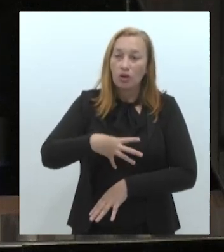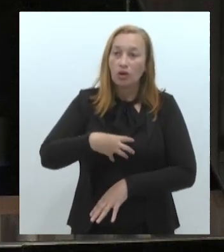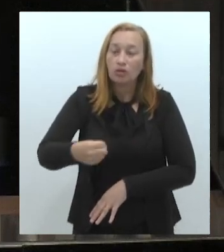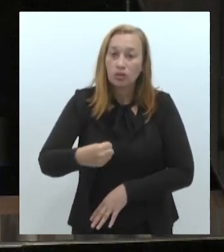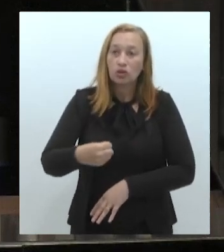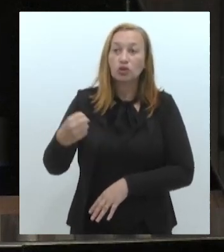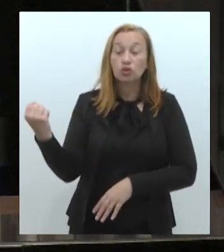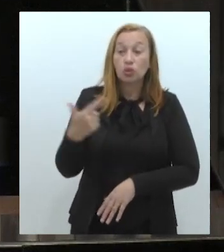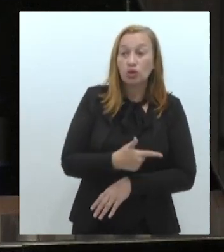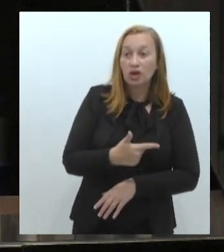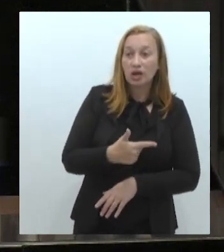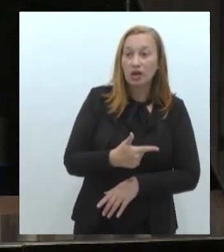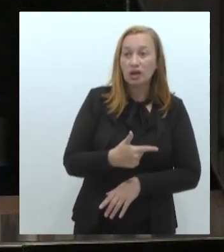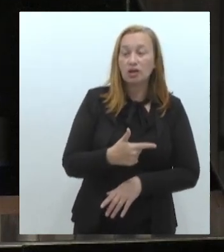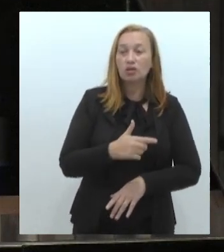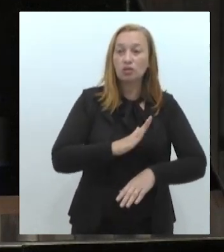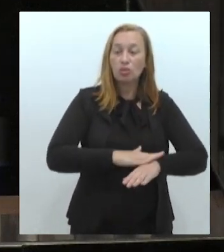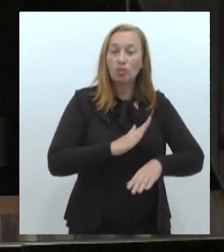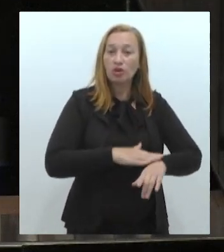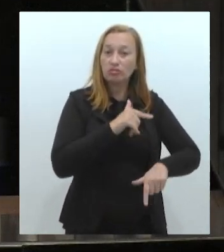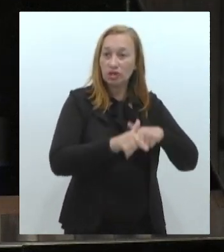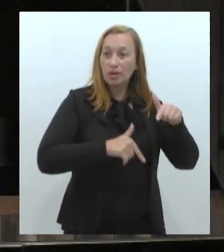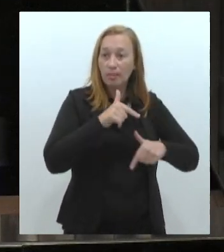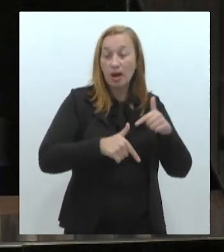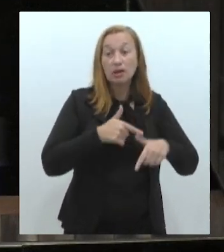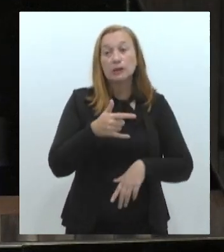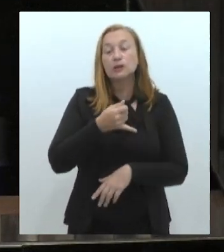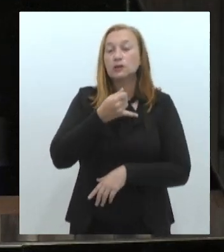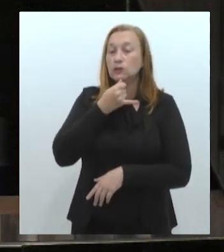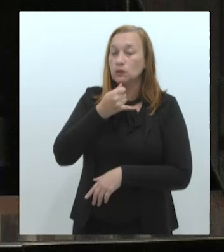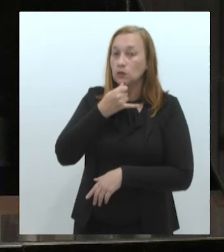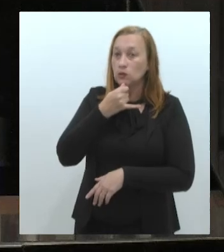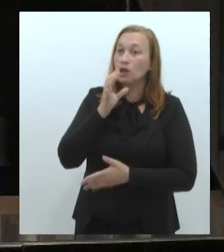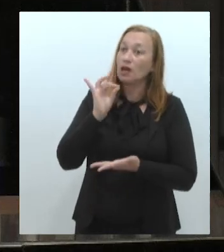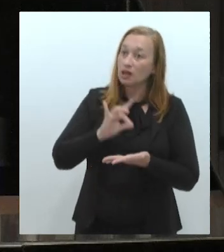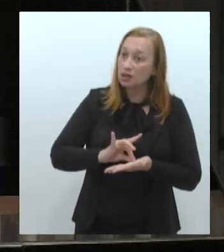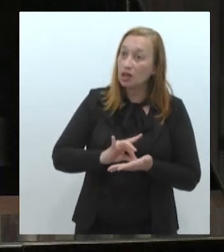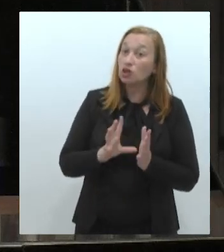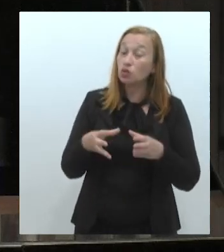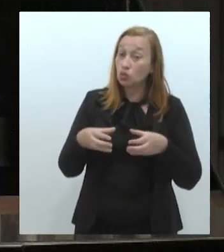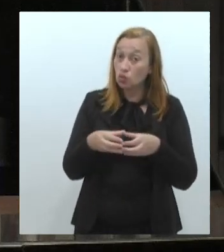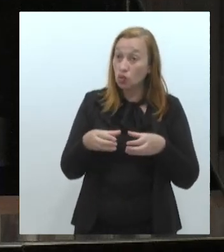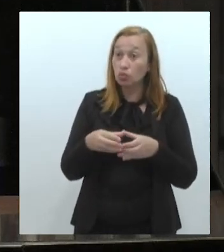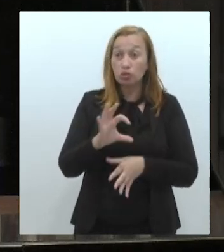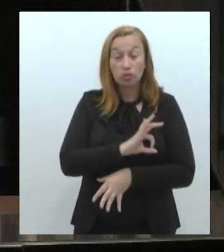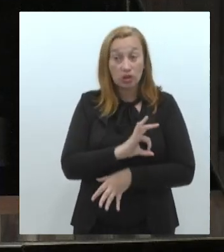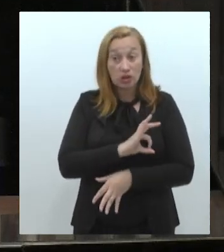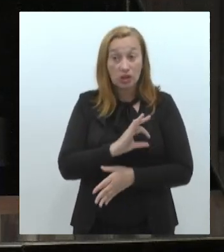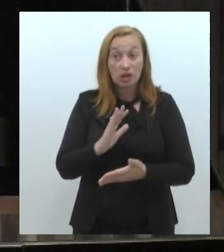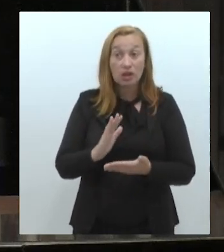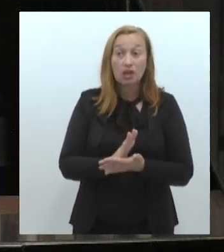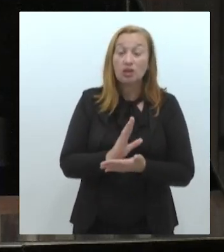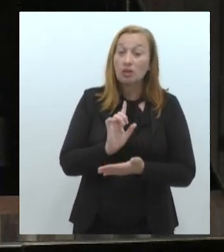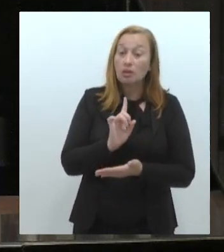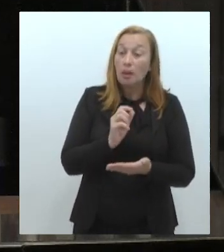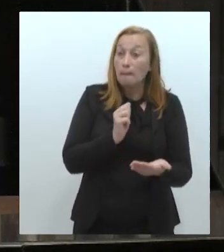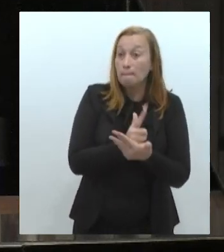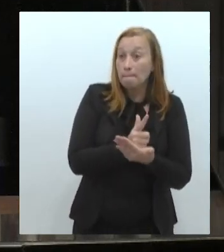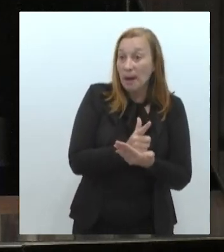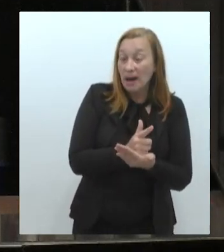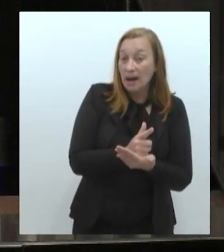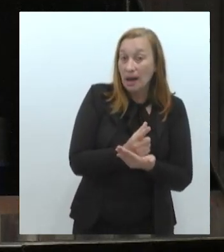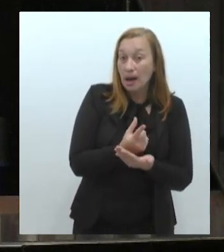combate, do que nas suas horas de lazer. Essa é uma triste realidade de uma corporação que, por vezes, é mal remunerada,